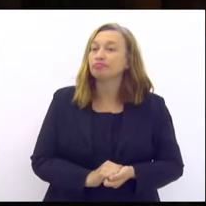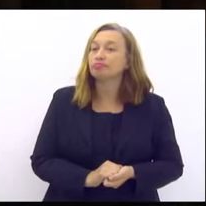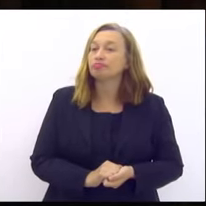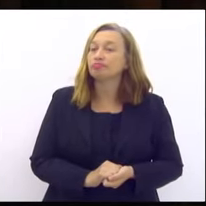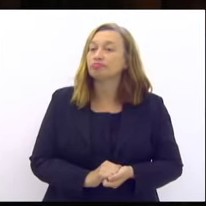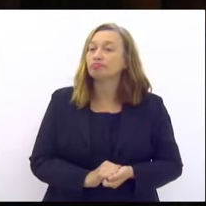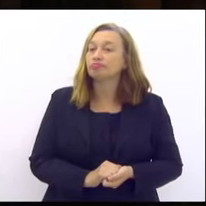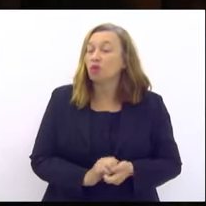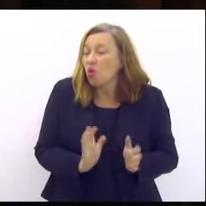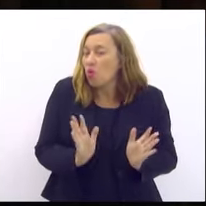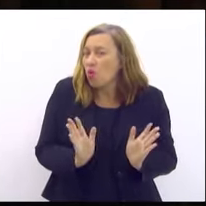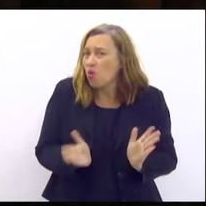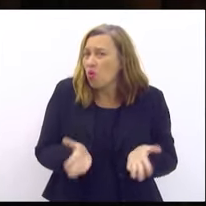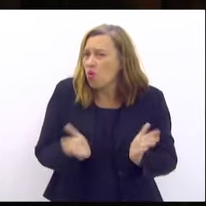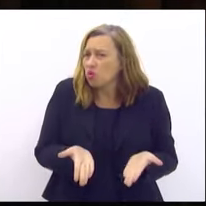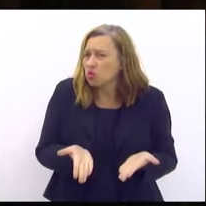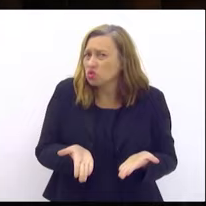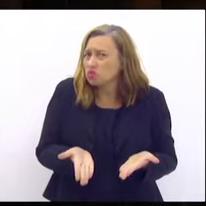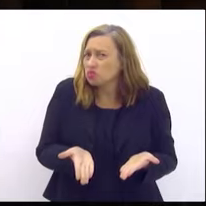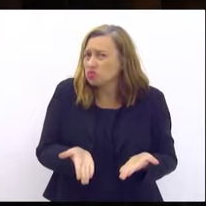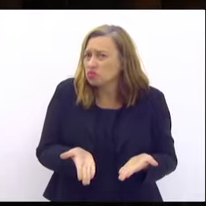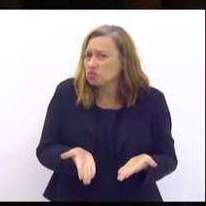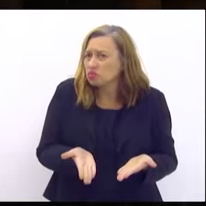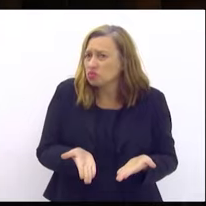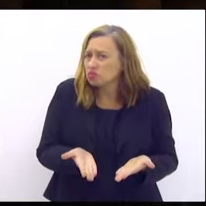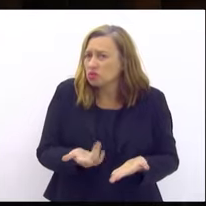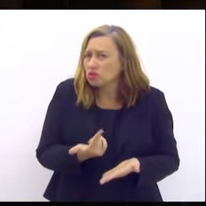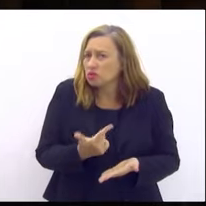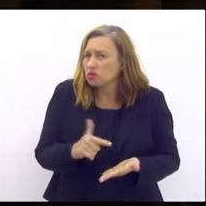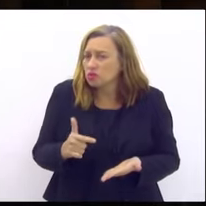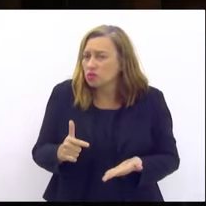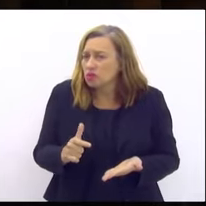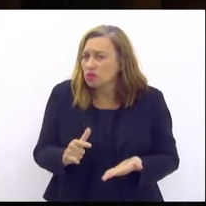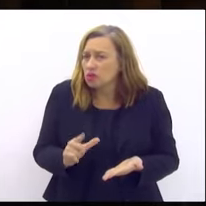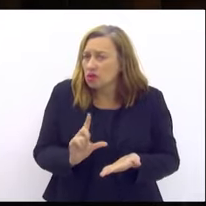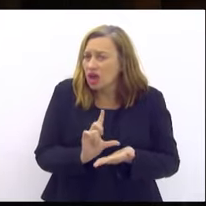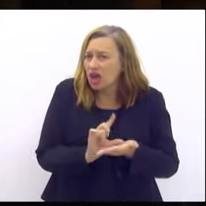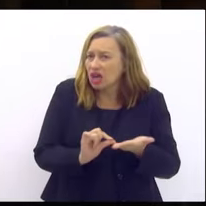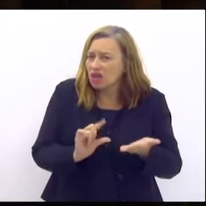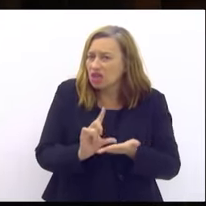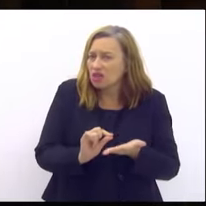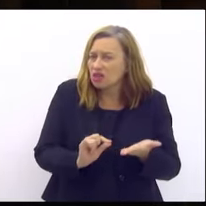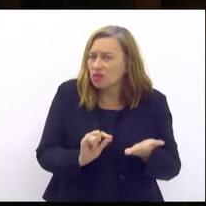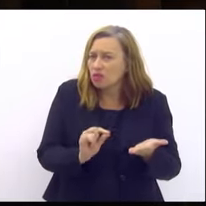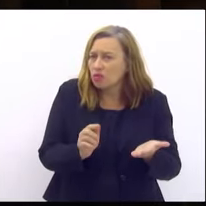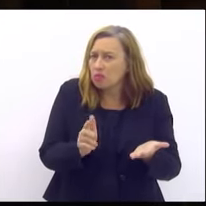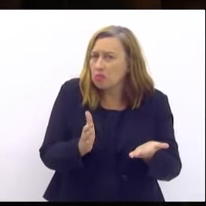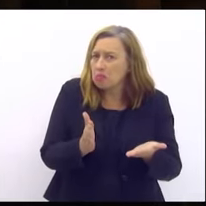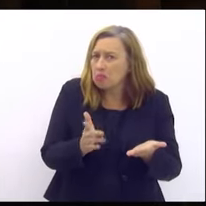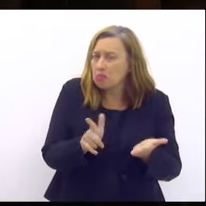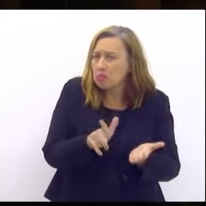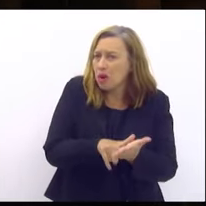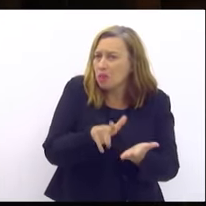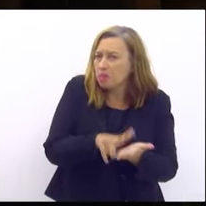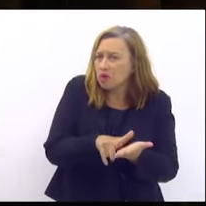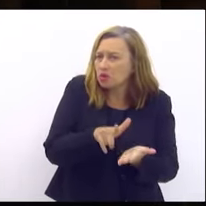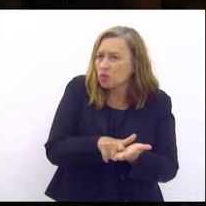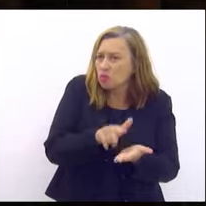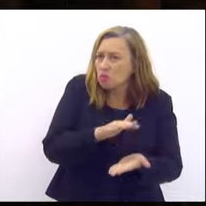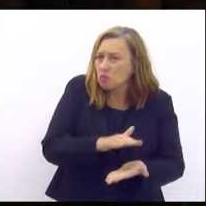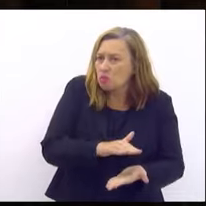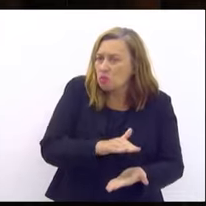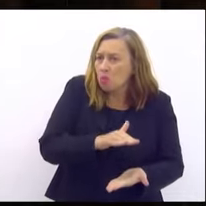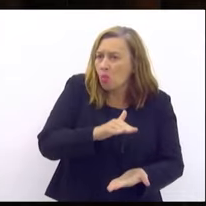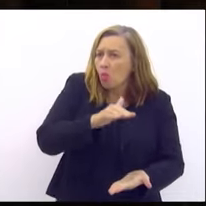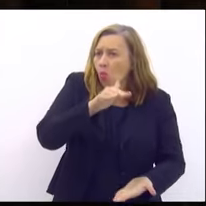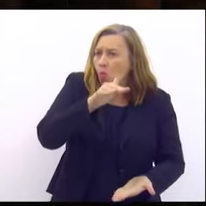disposição hoje por exemplo de um arquivo com papéis de pelo menos 1,5 milhão e me